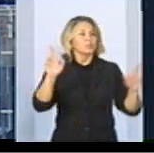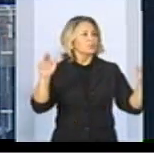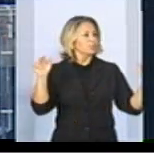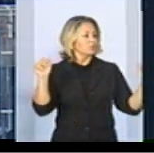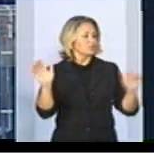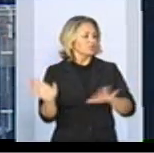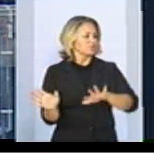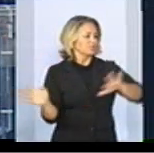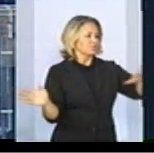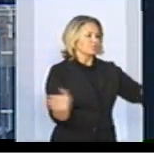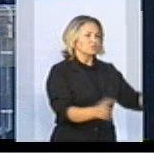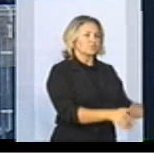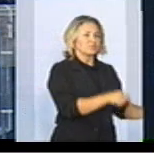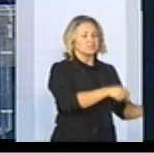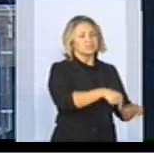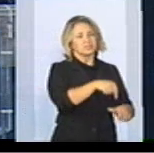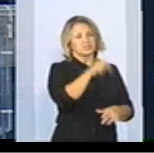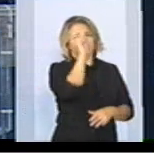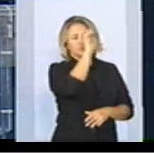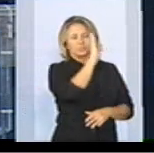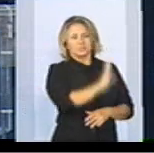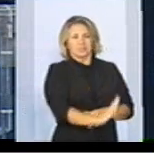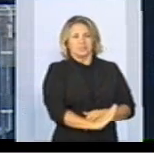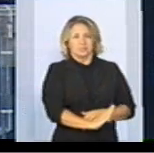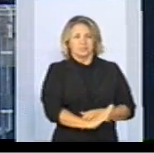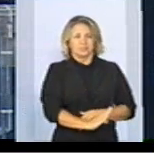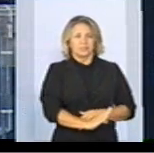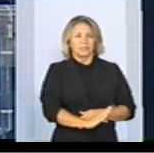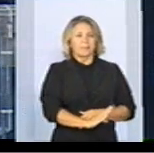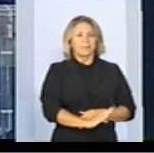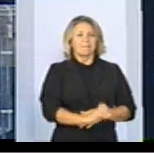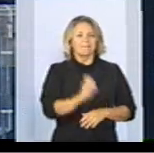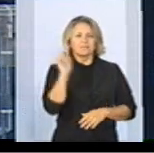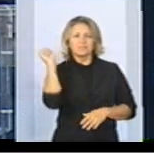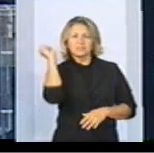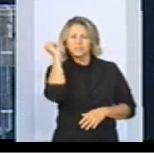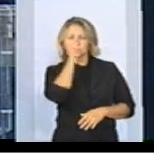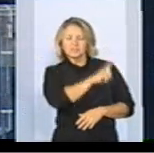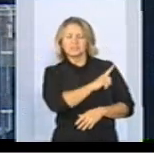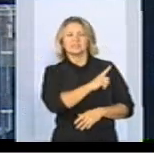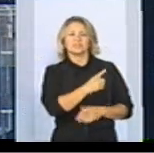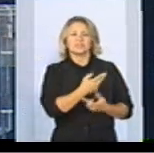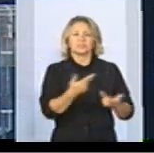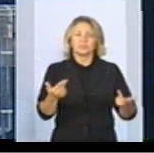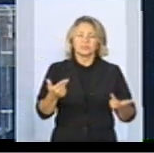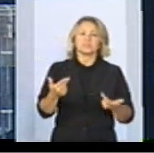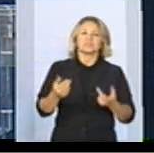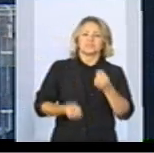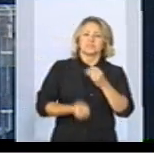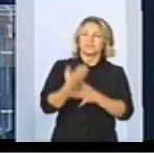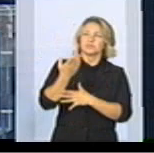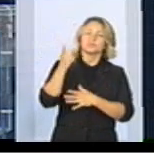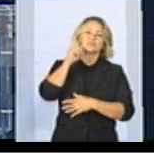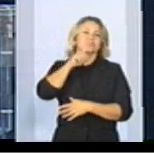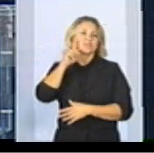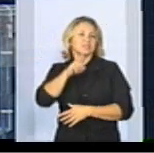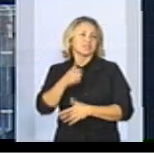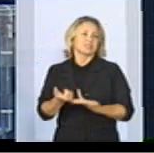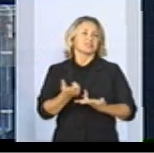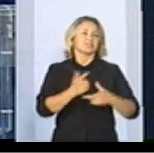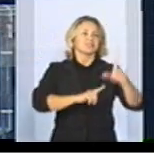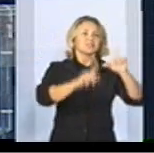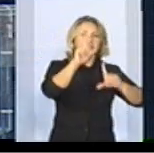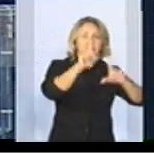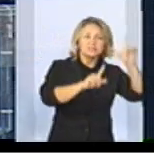nesse cenário internacional. Muito dificilmente as grandes majors americanas, grandes produtoras audiovisual